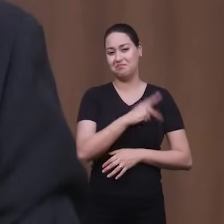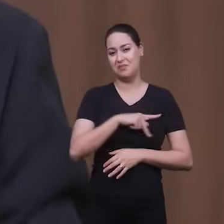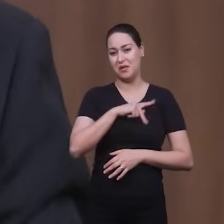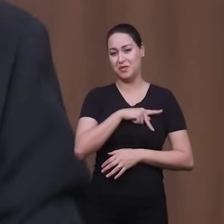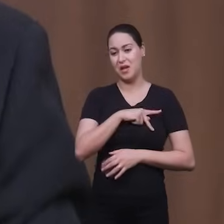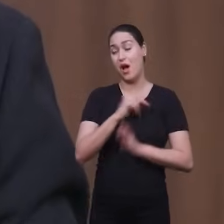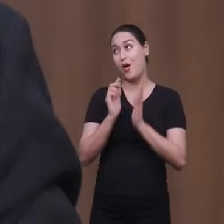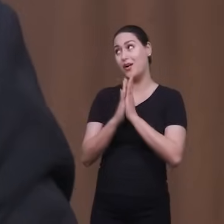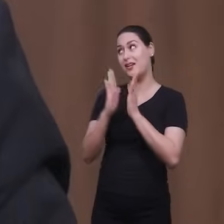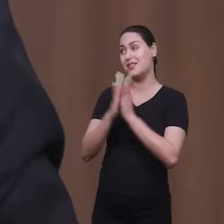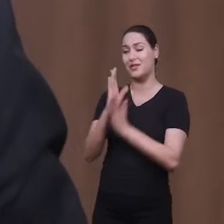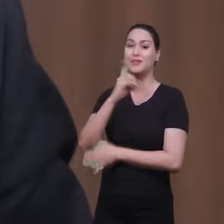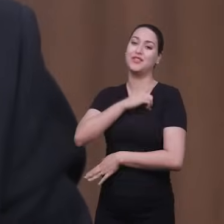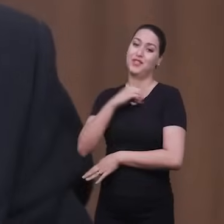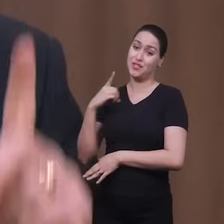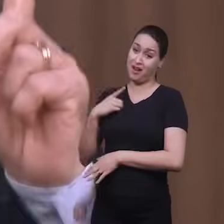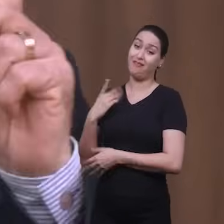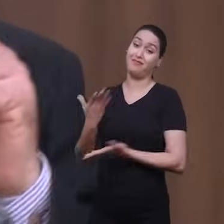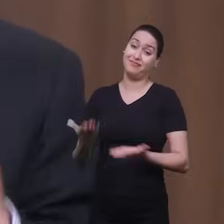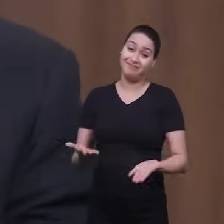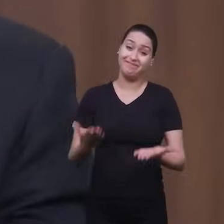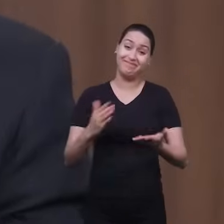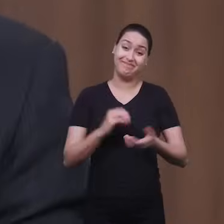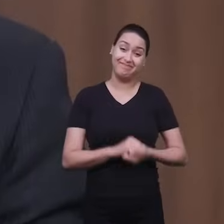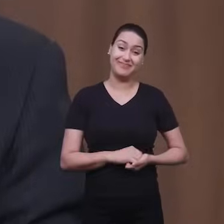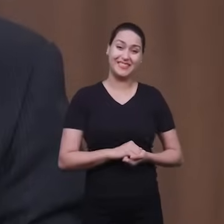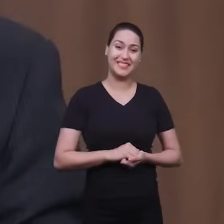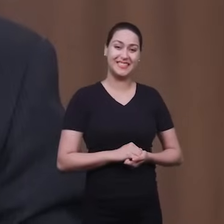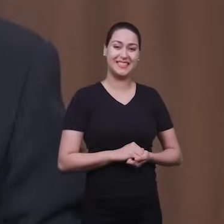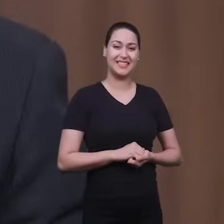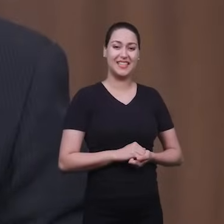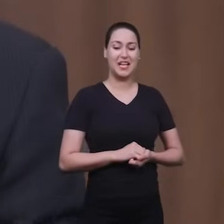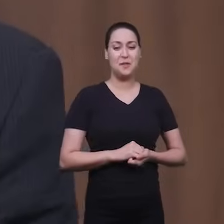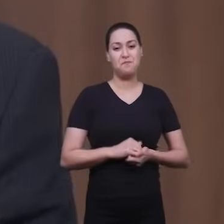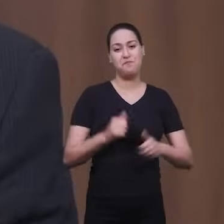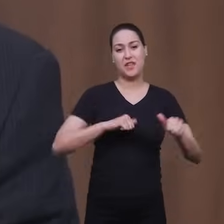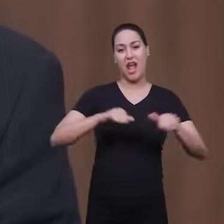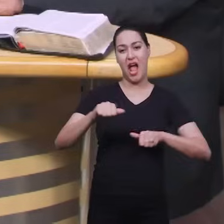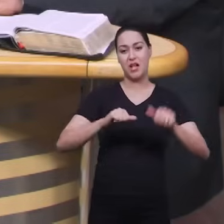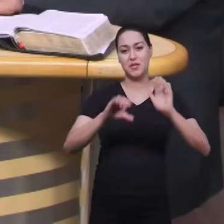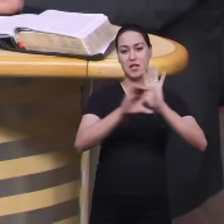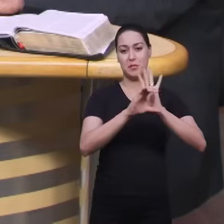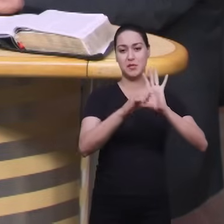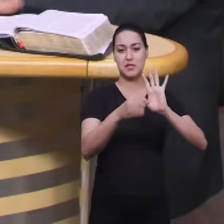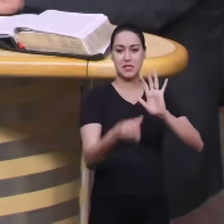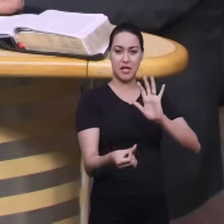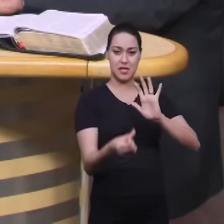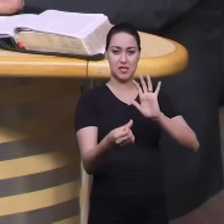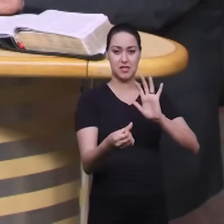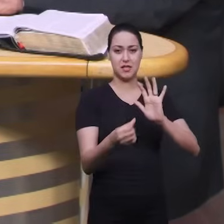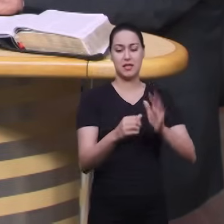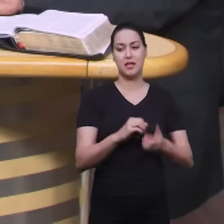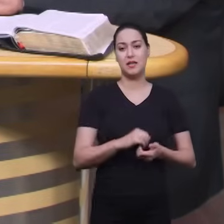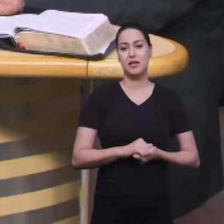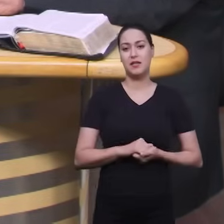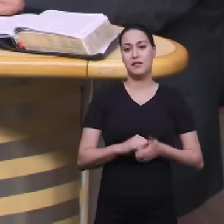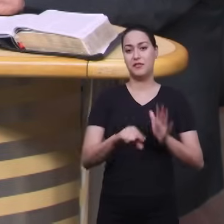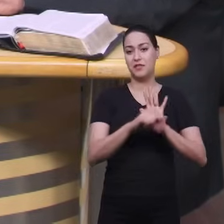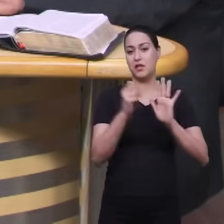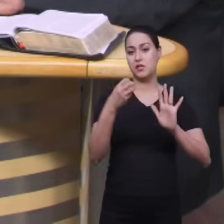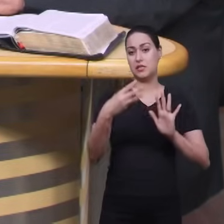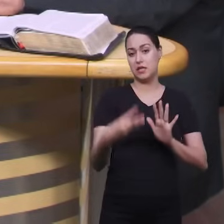foi uma oração do diabo em Atos 6 atos 6 né